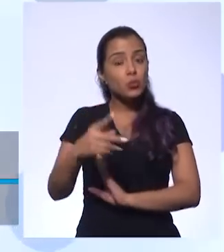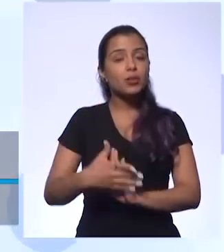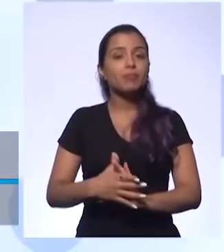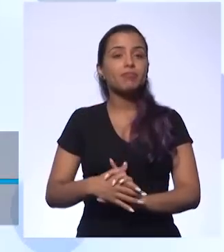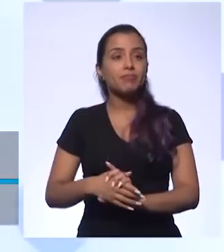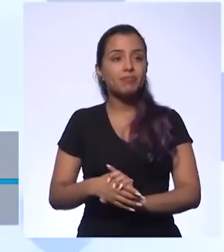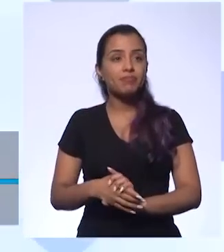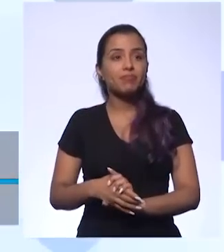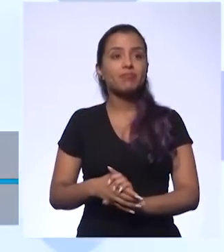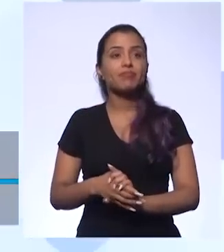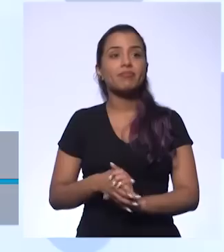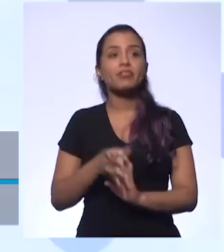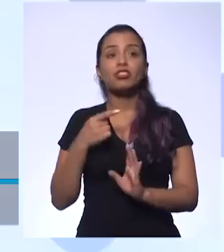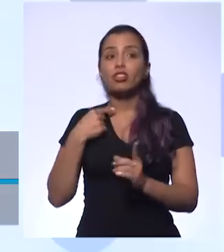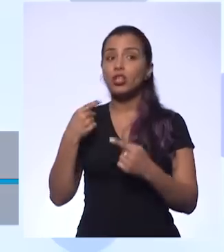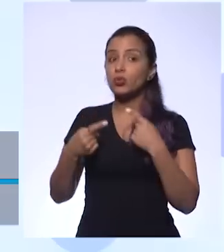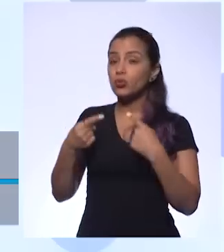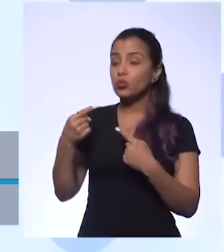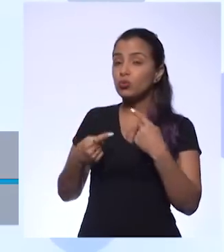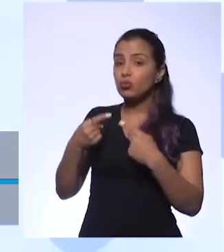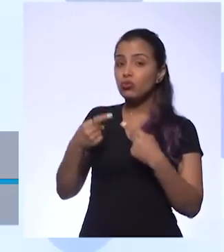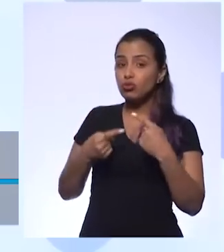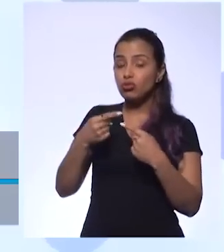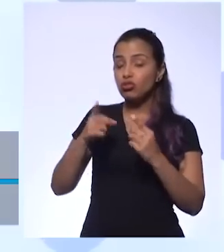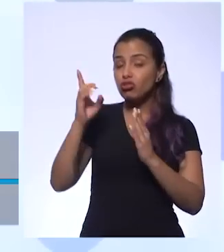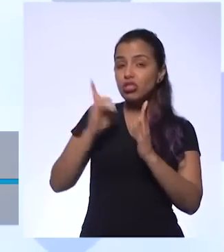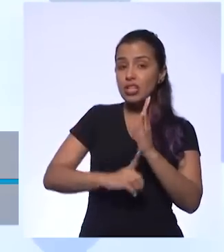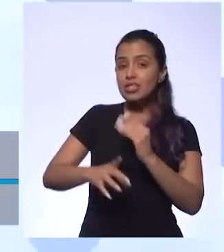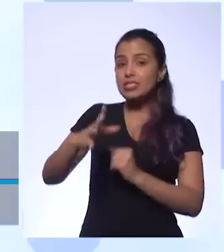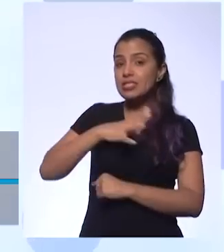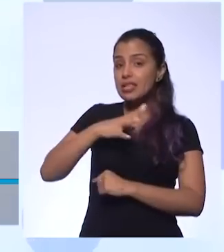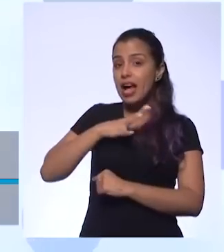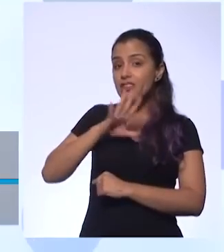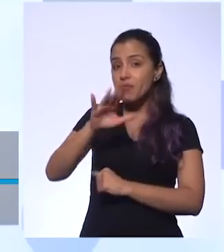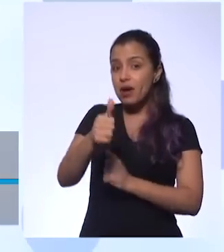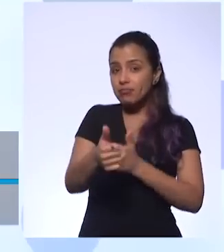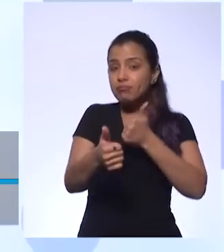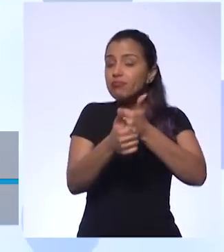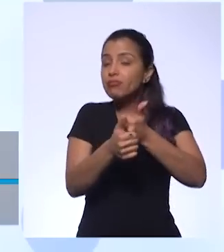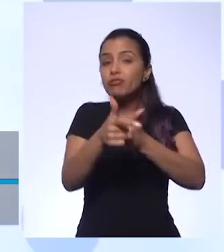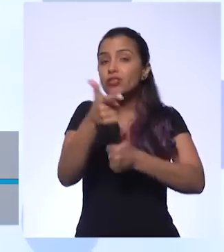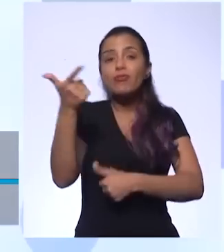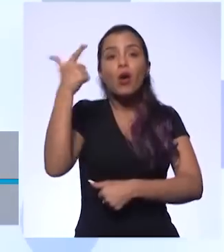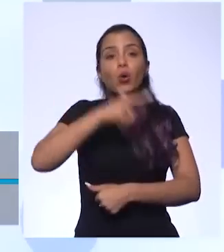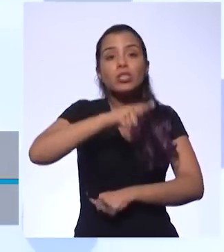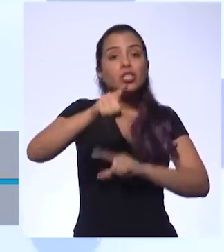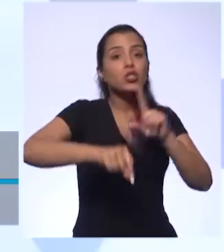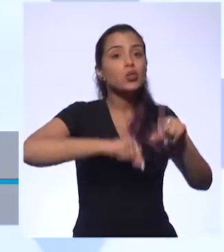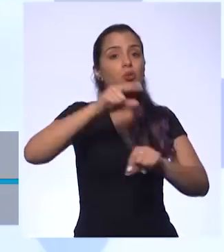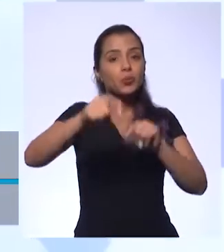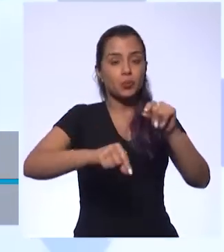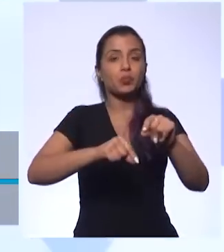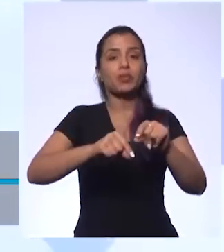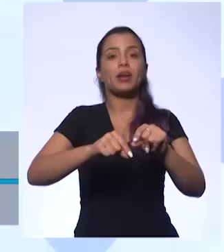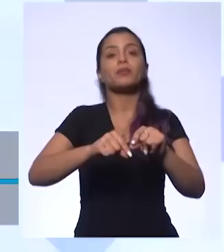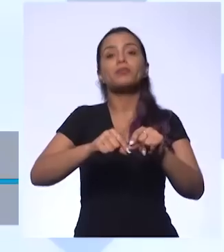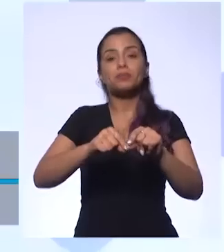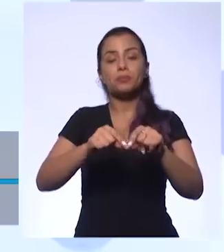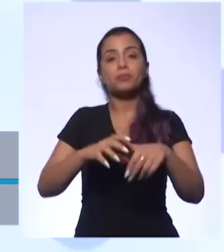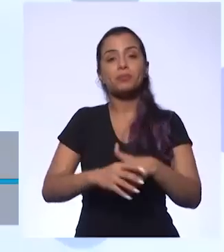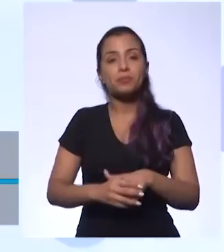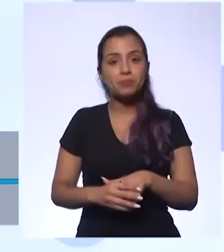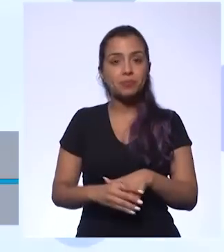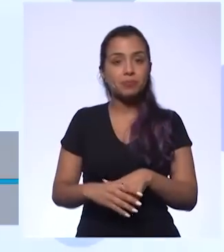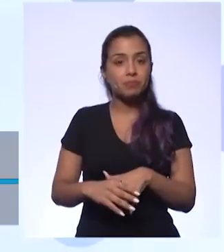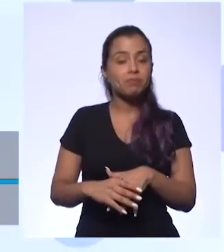A gente está discutindo o direito à cidade, mas em breve você não vai ter direito à sua escolha. Inclusive, olha a sua timeline. Só sai